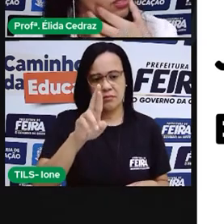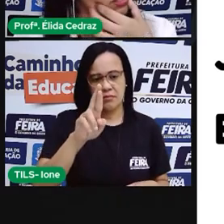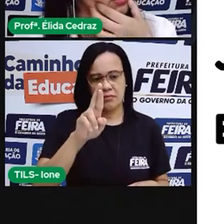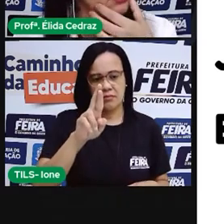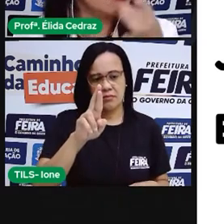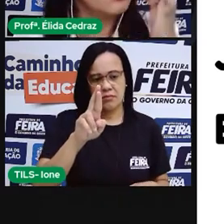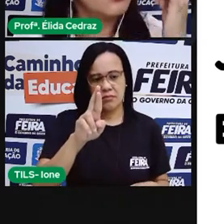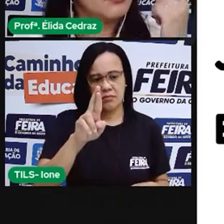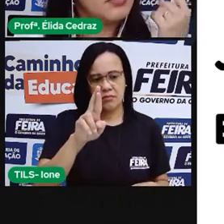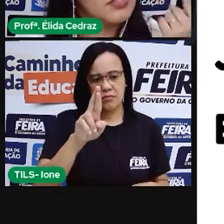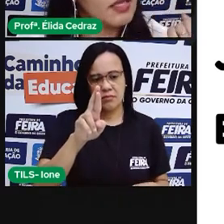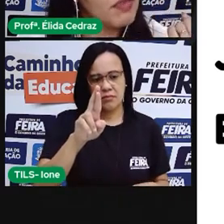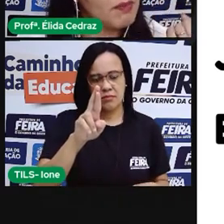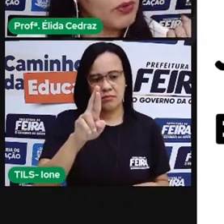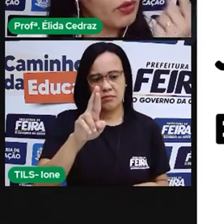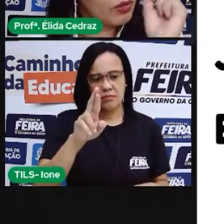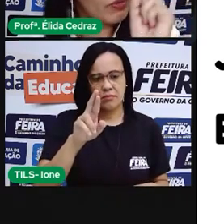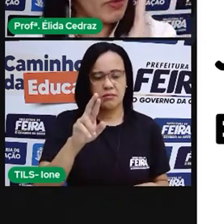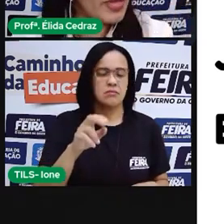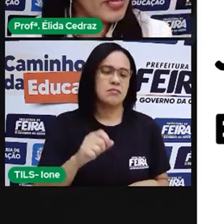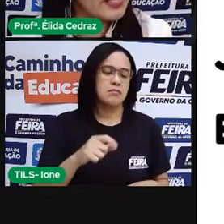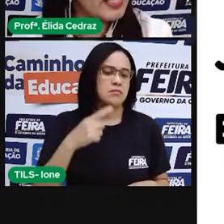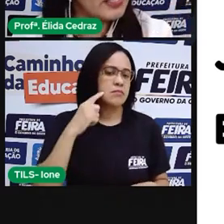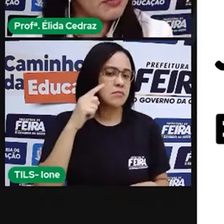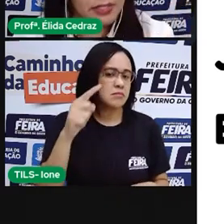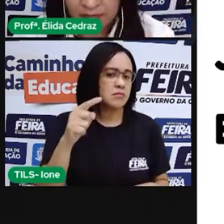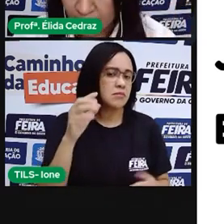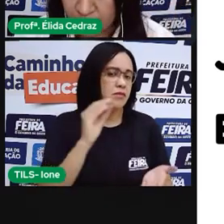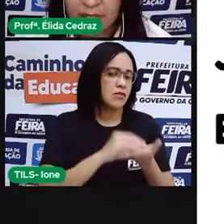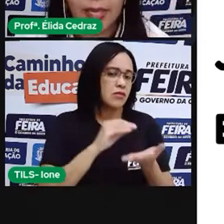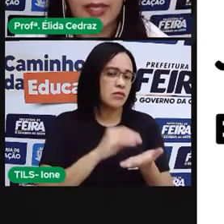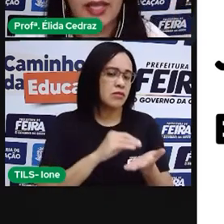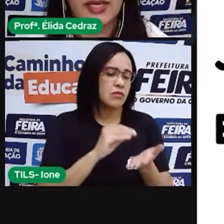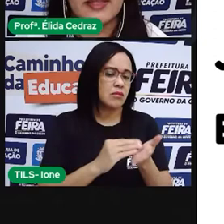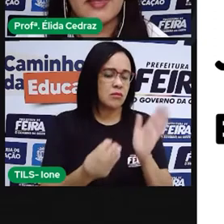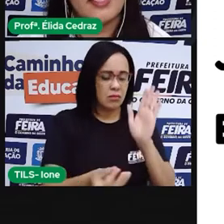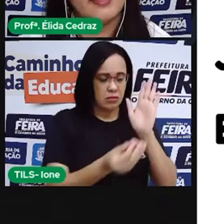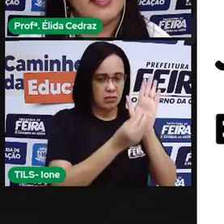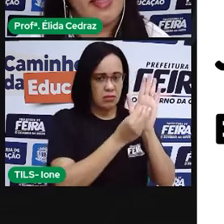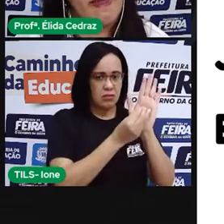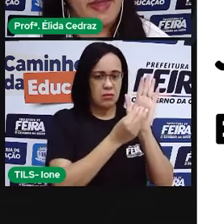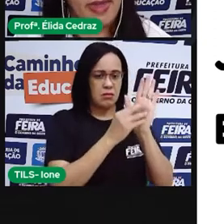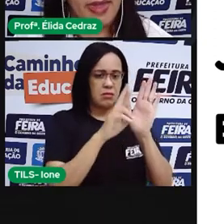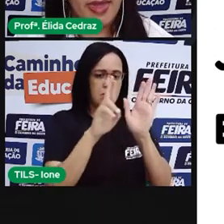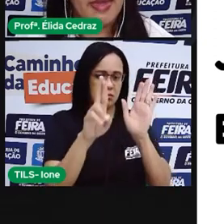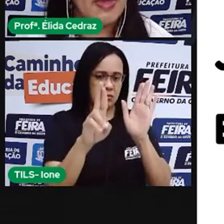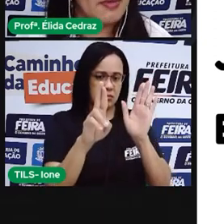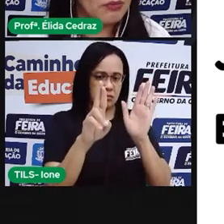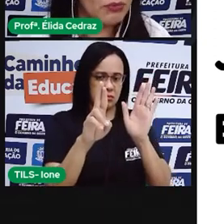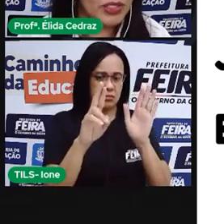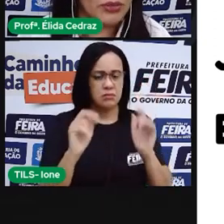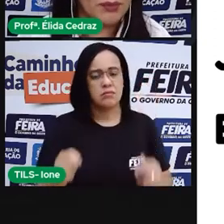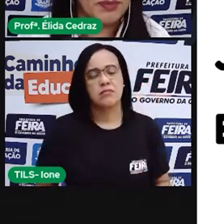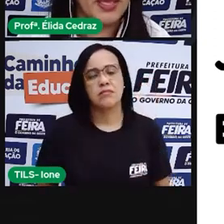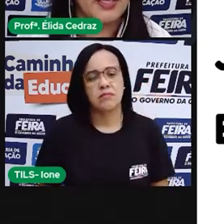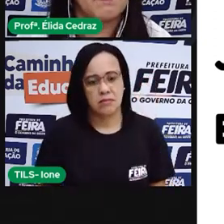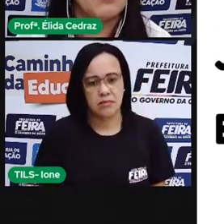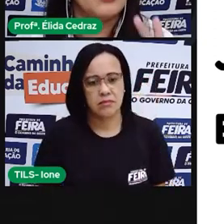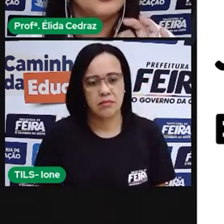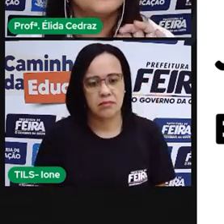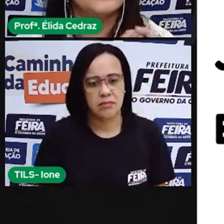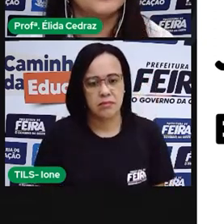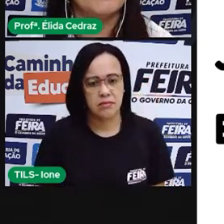ó. Se vibrou, qual é a letrinha que você vai usar? A letrinha R. Muito